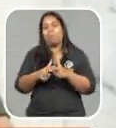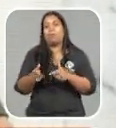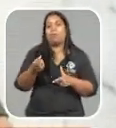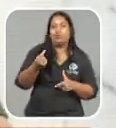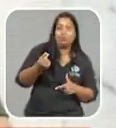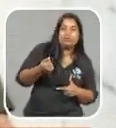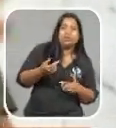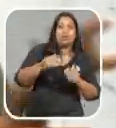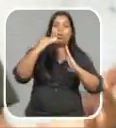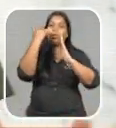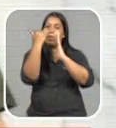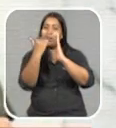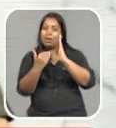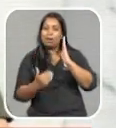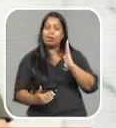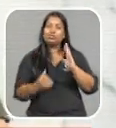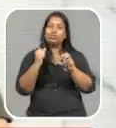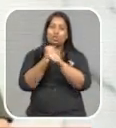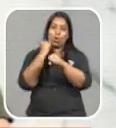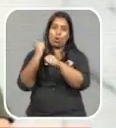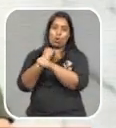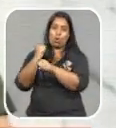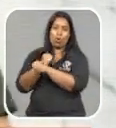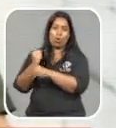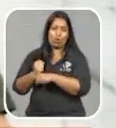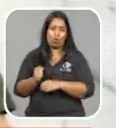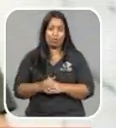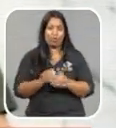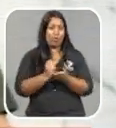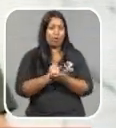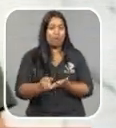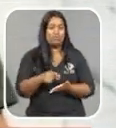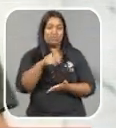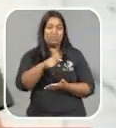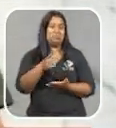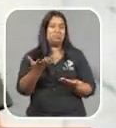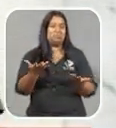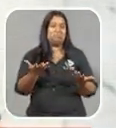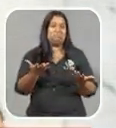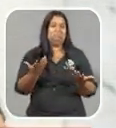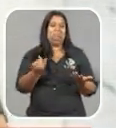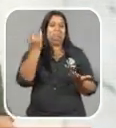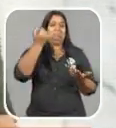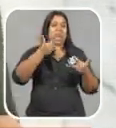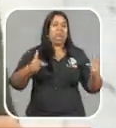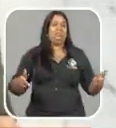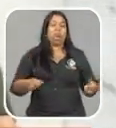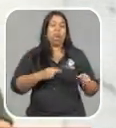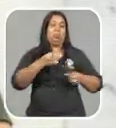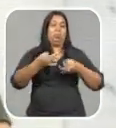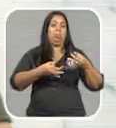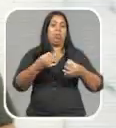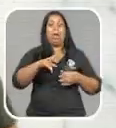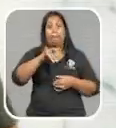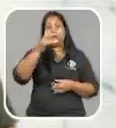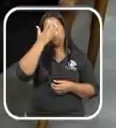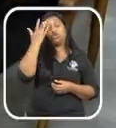obras, você vê que não tem prioridade, para mim não tem justificativa nenhuma. É que alguém vai ganhar muito dinheiro e pode ser que alguém também ganhe junto.